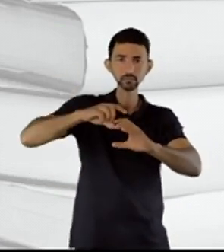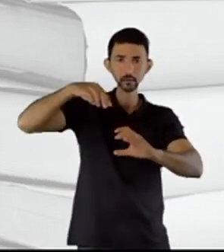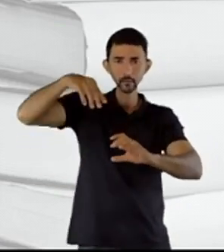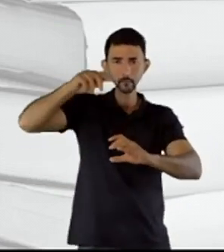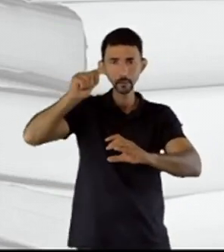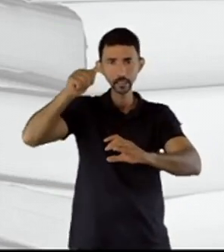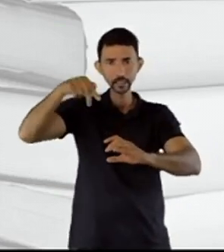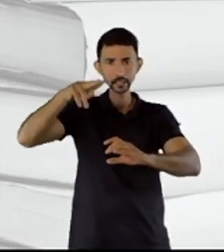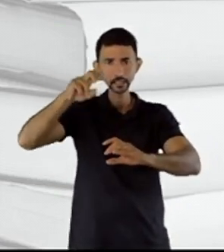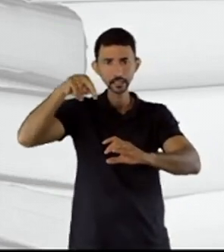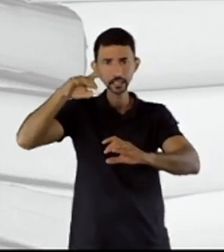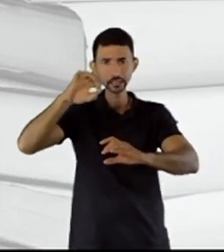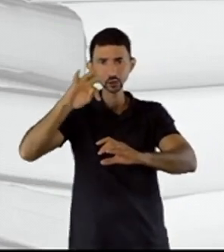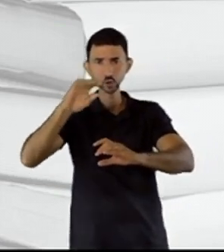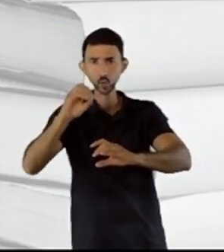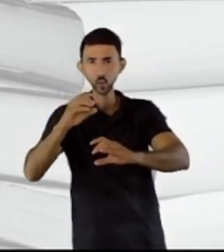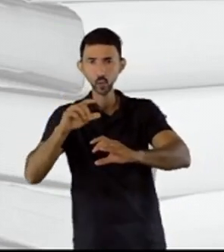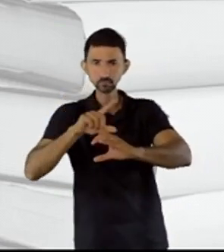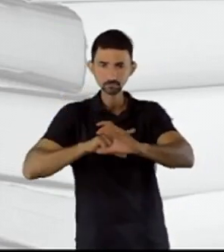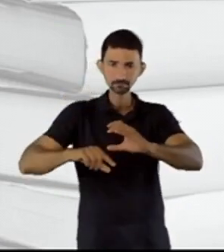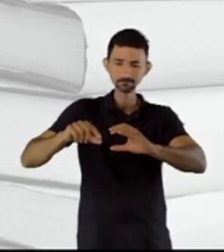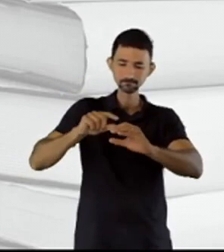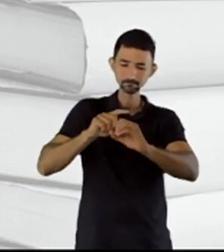É a partir desse núcleo